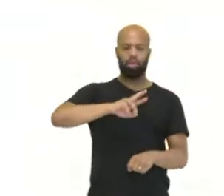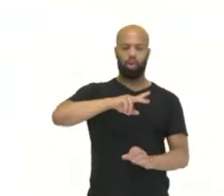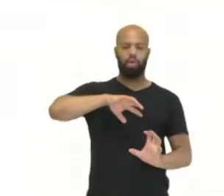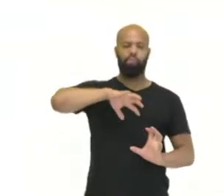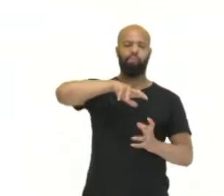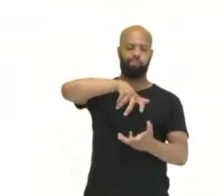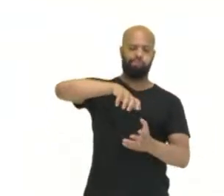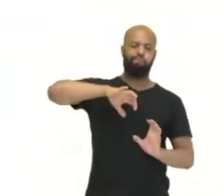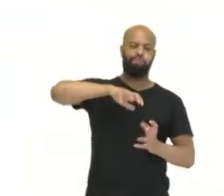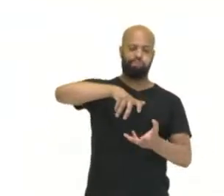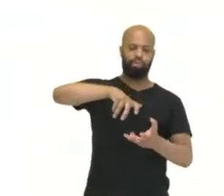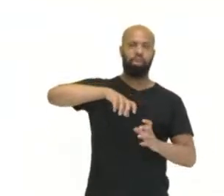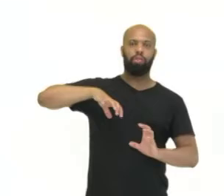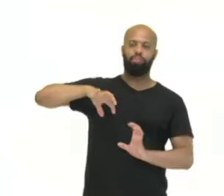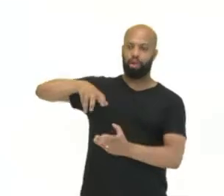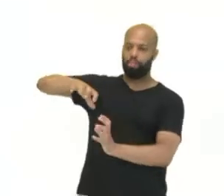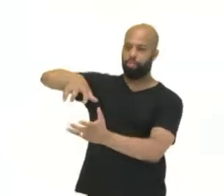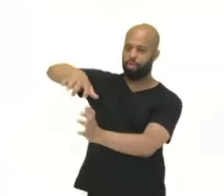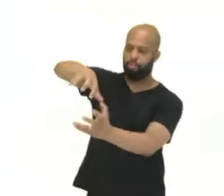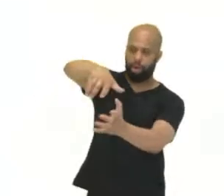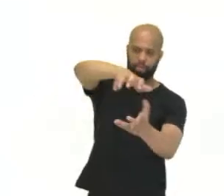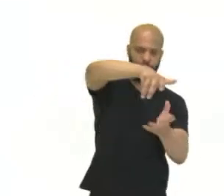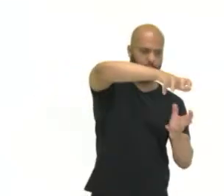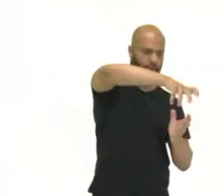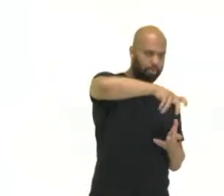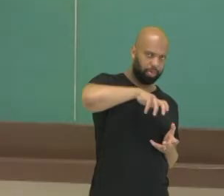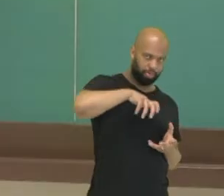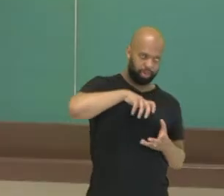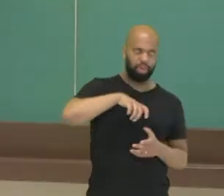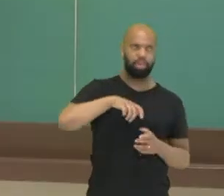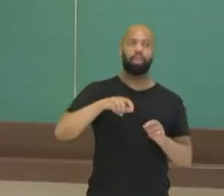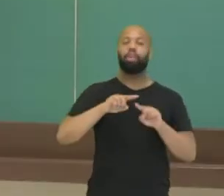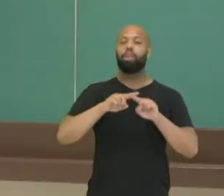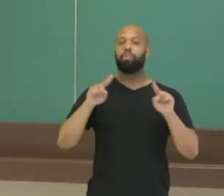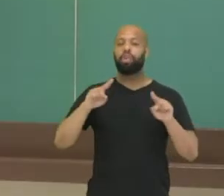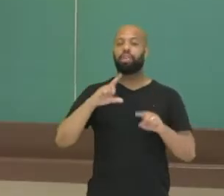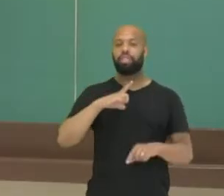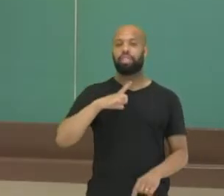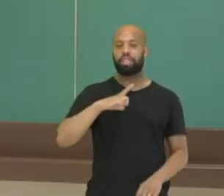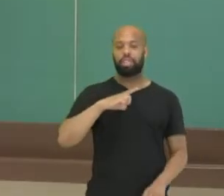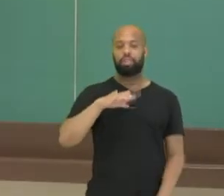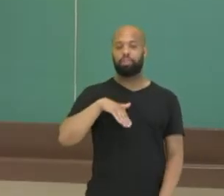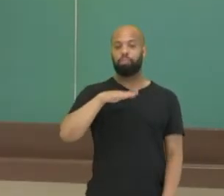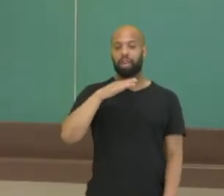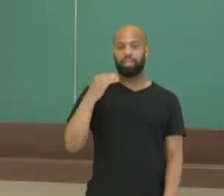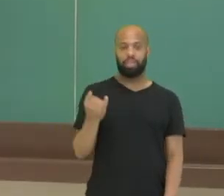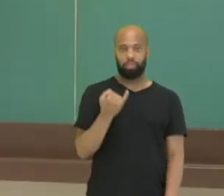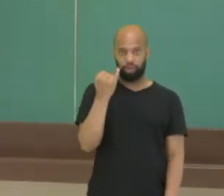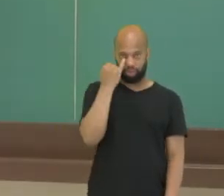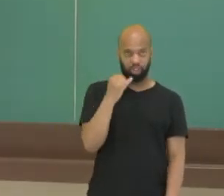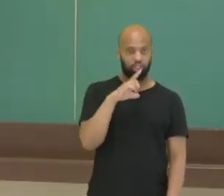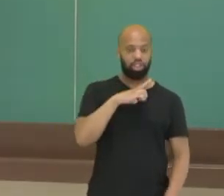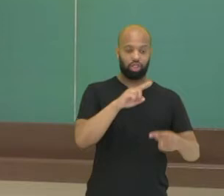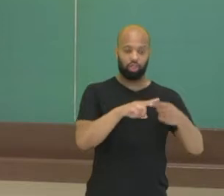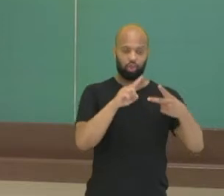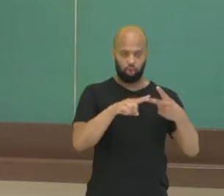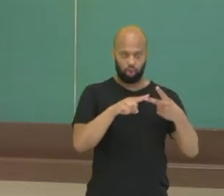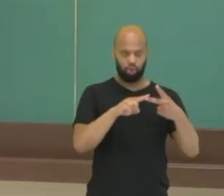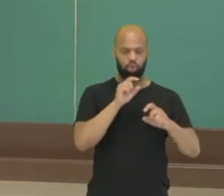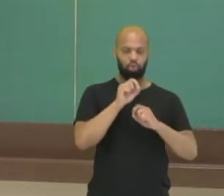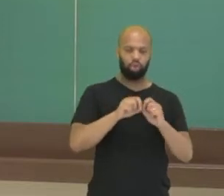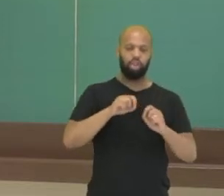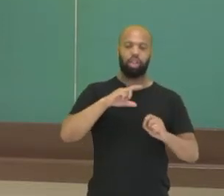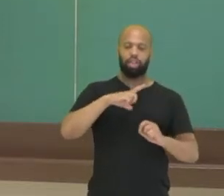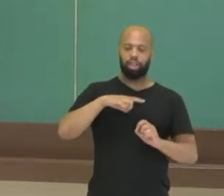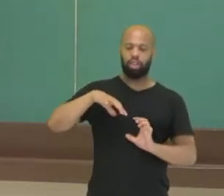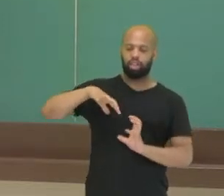movimenta. São vários tipos de movimentos diferentes, né? Mas os mais notáveis são o movimento de rotação e o movimento